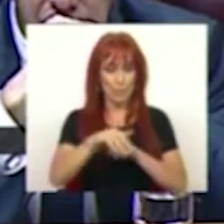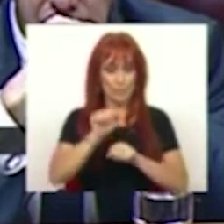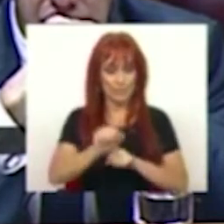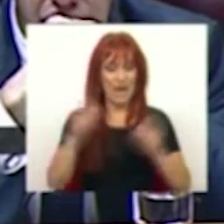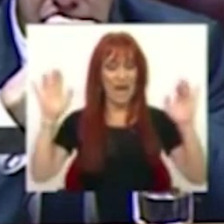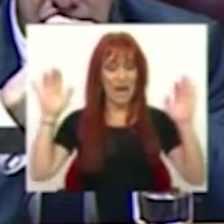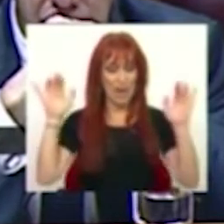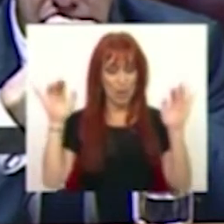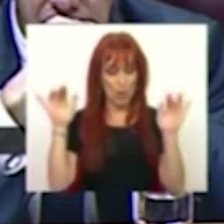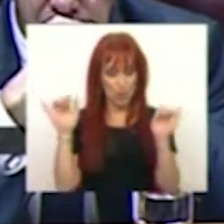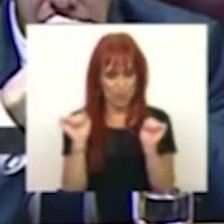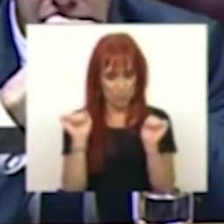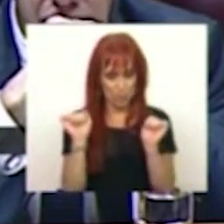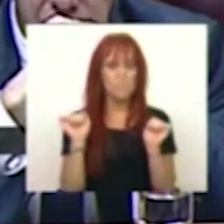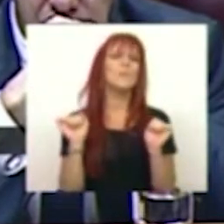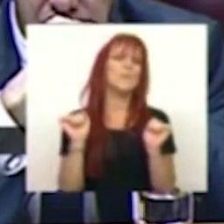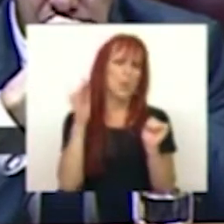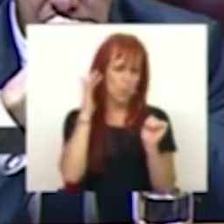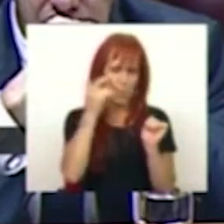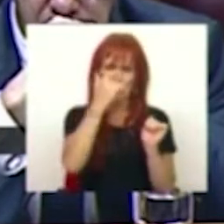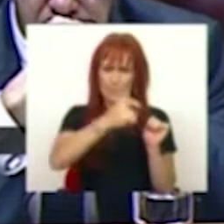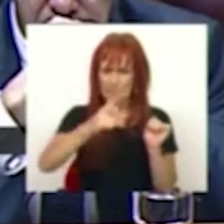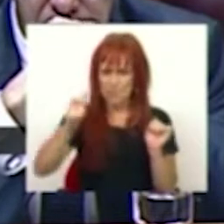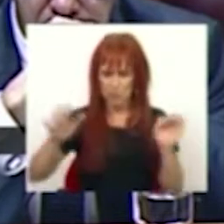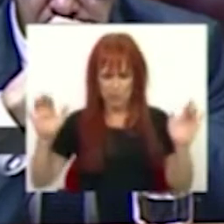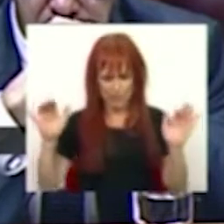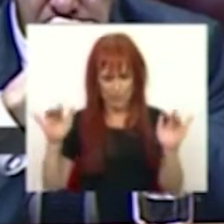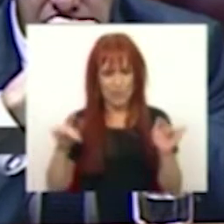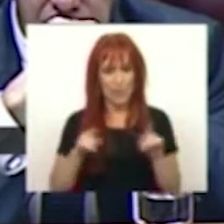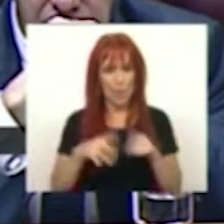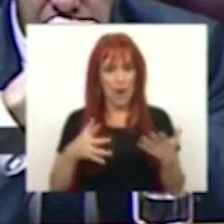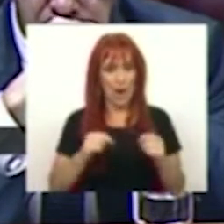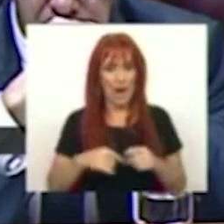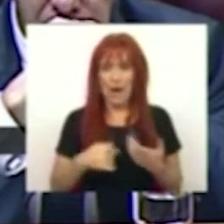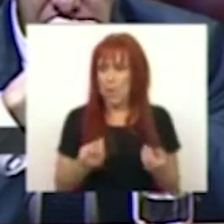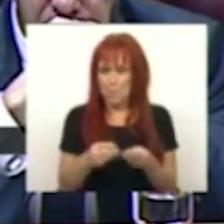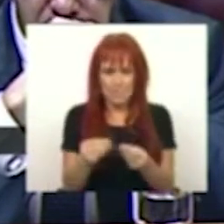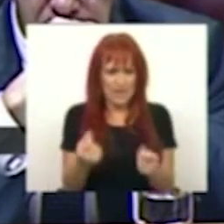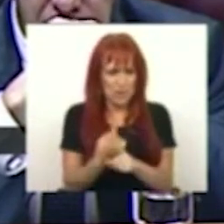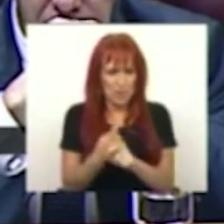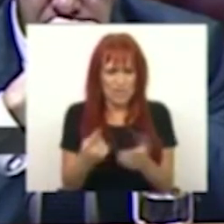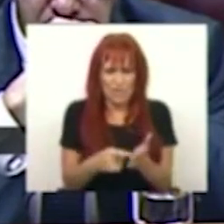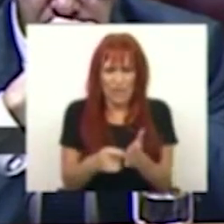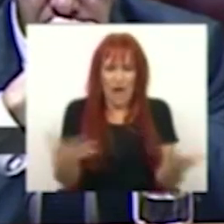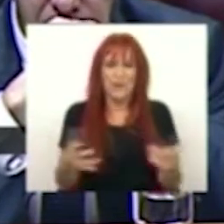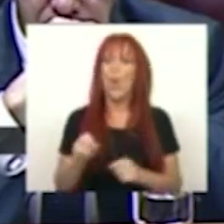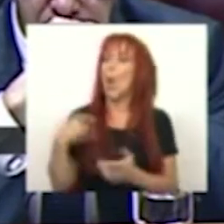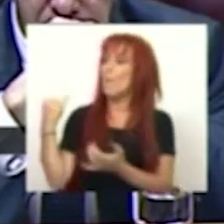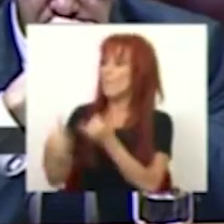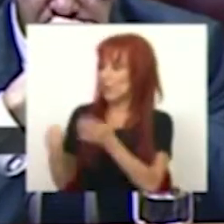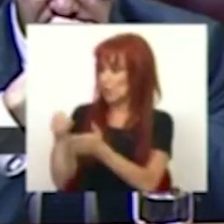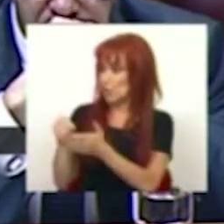desta redução, quer do número de pessoas que se encontram em privação material severa, quer no risco de